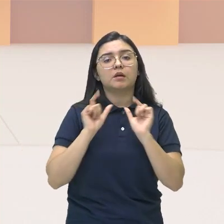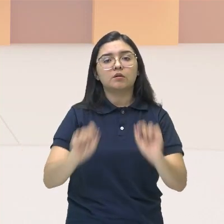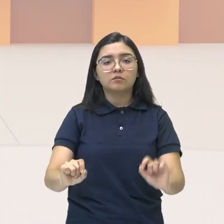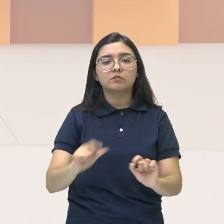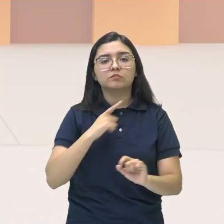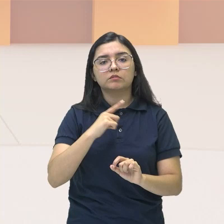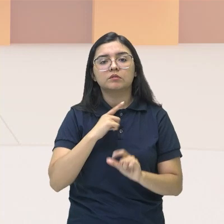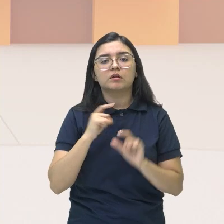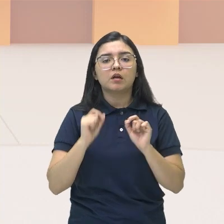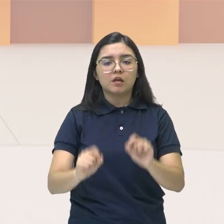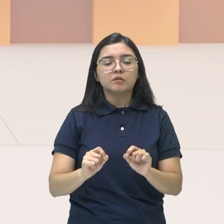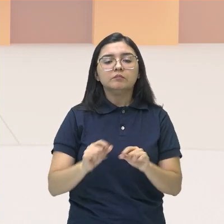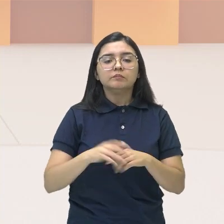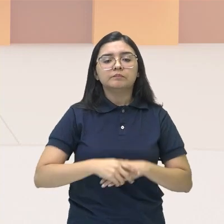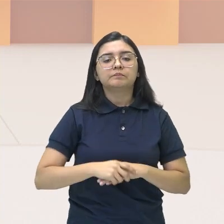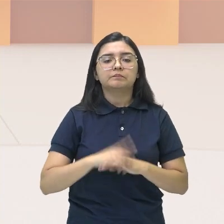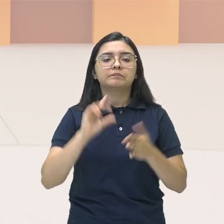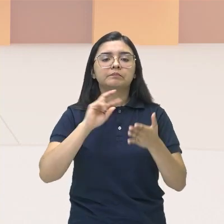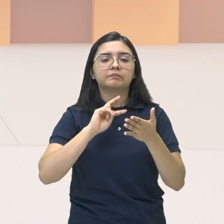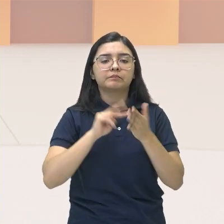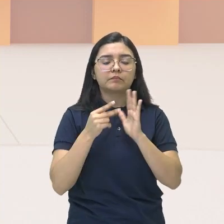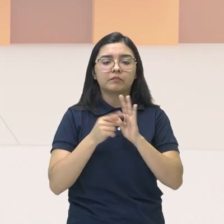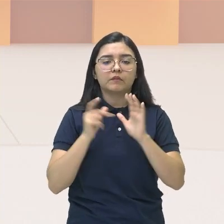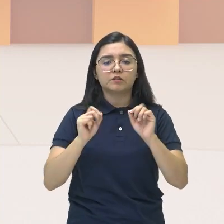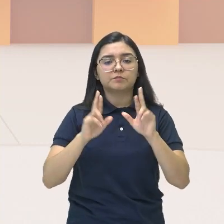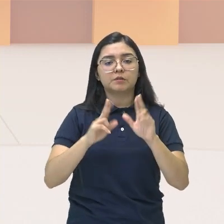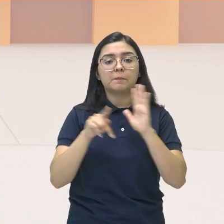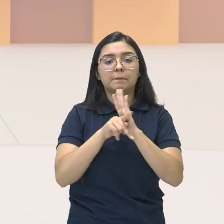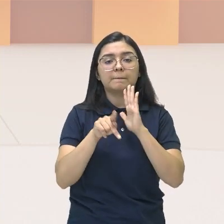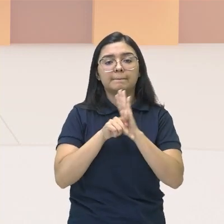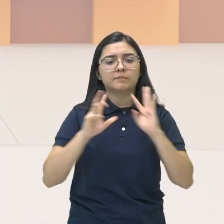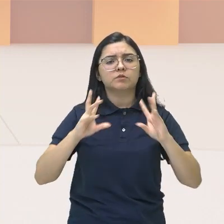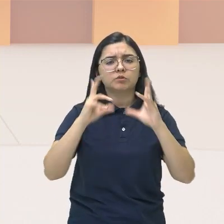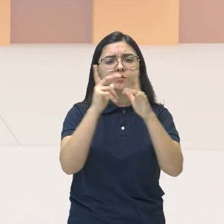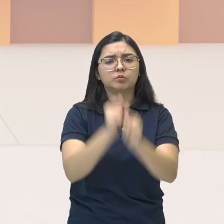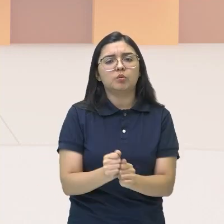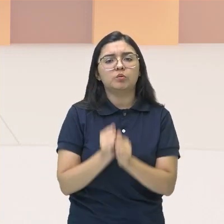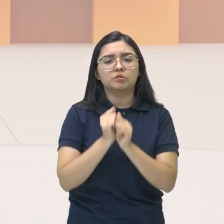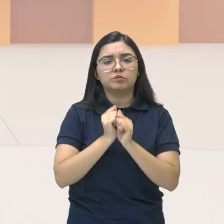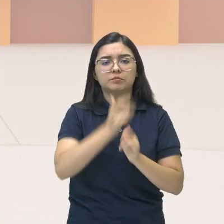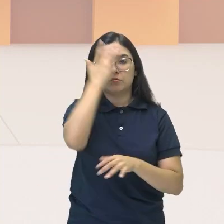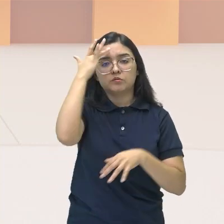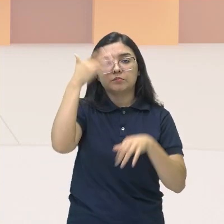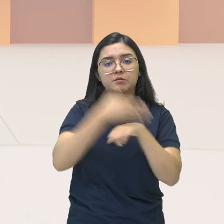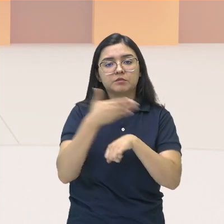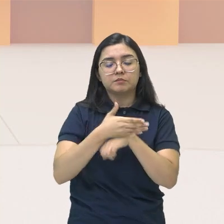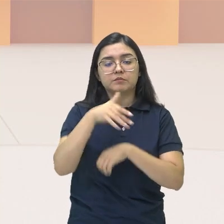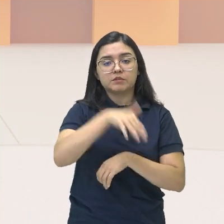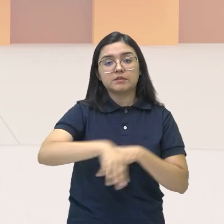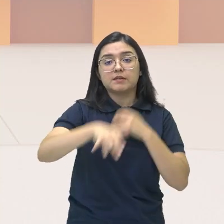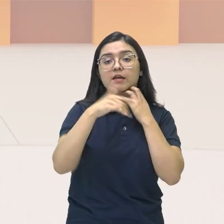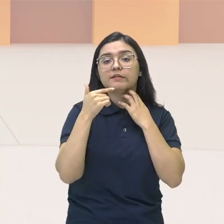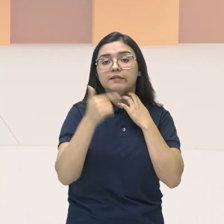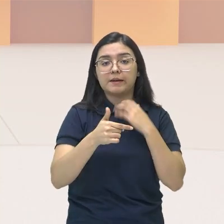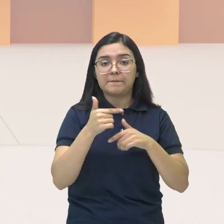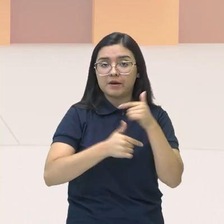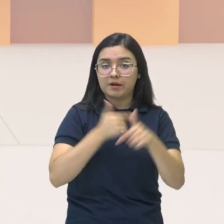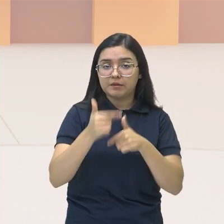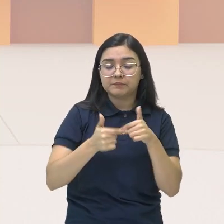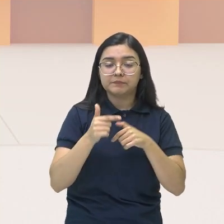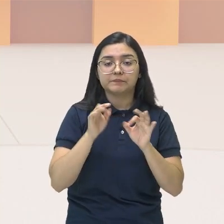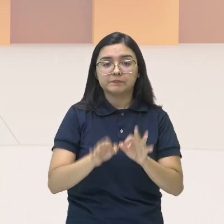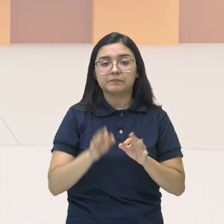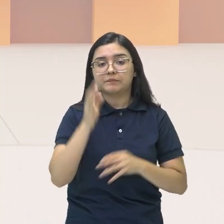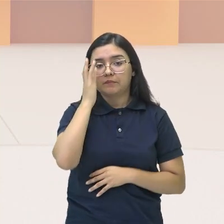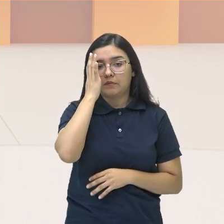também redefine as expectativas de todos os envolvidos aí no ambiente de trabalho,